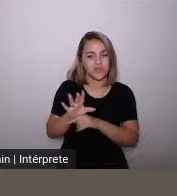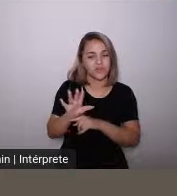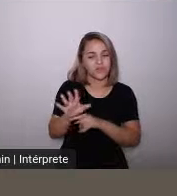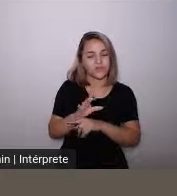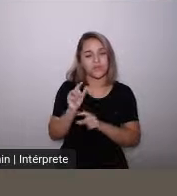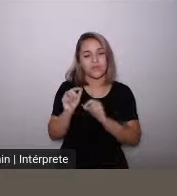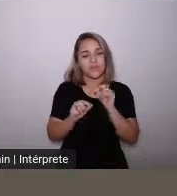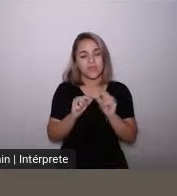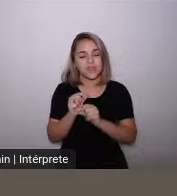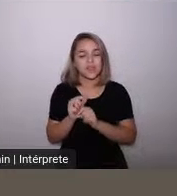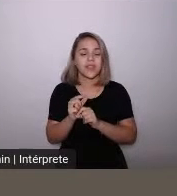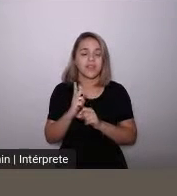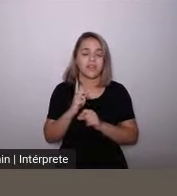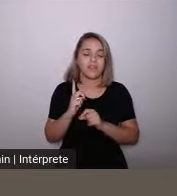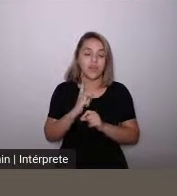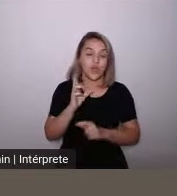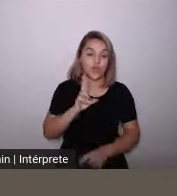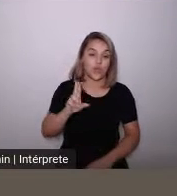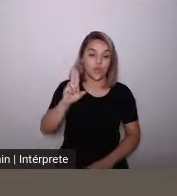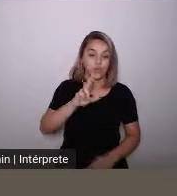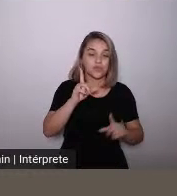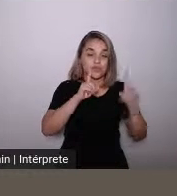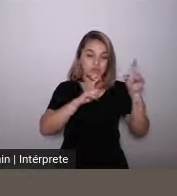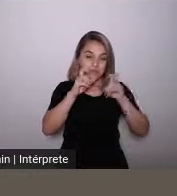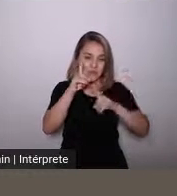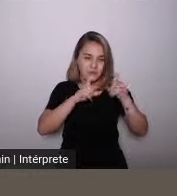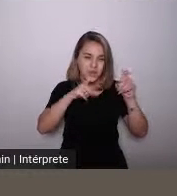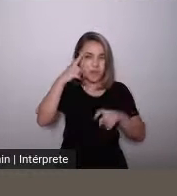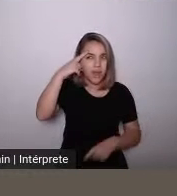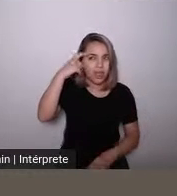do expressionismo para dar ideia do que pensa um